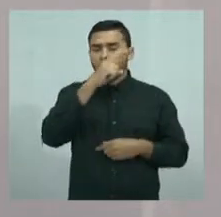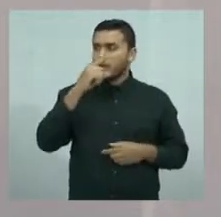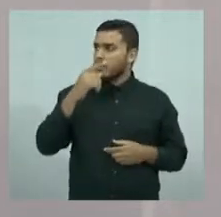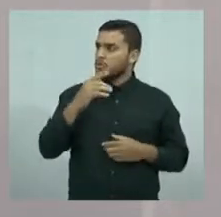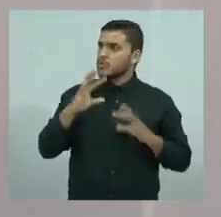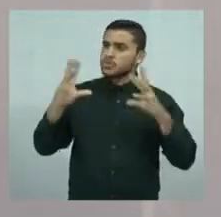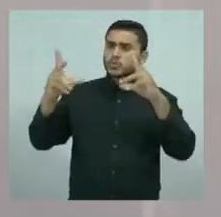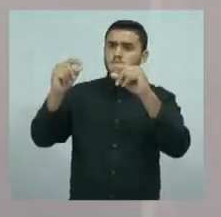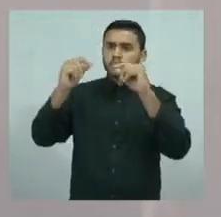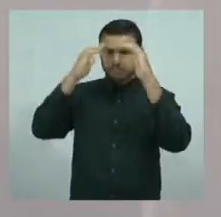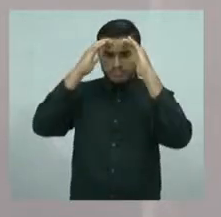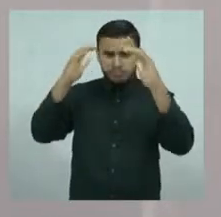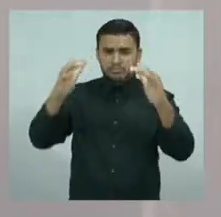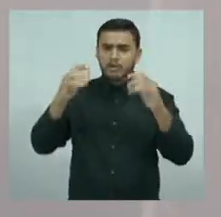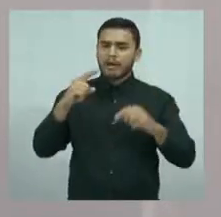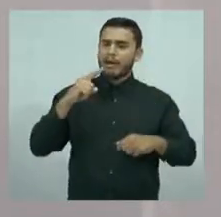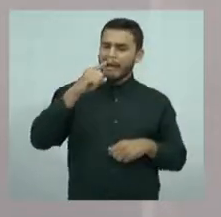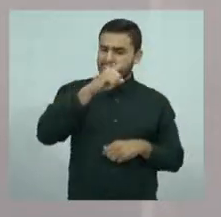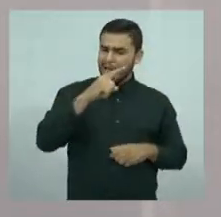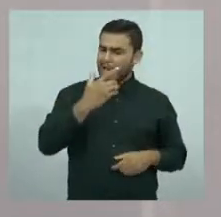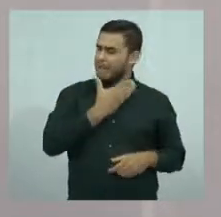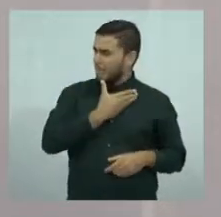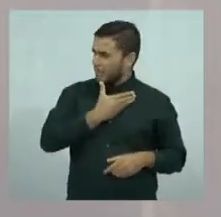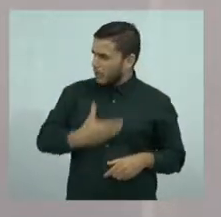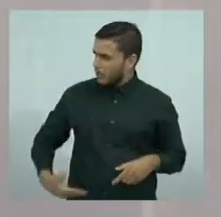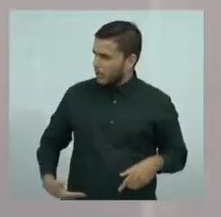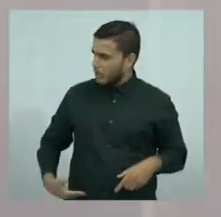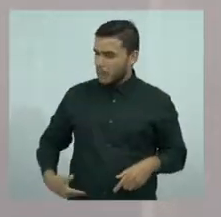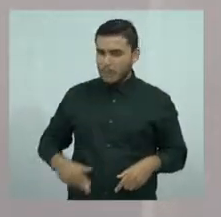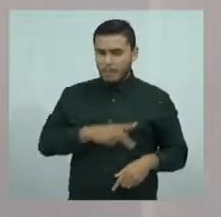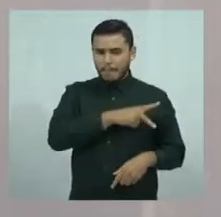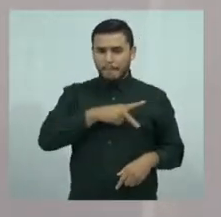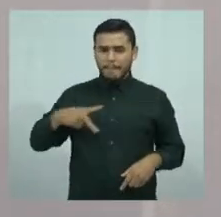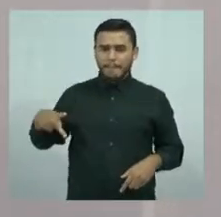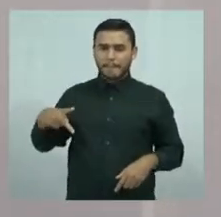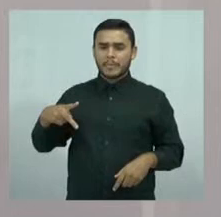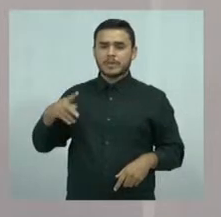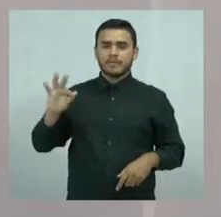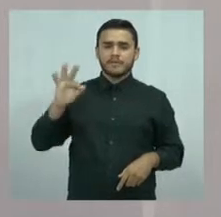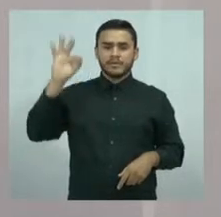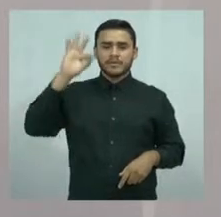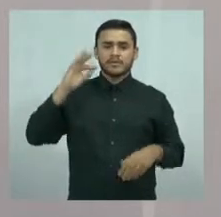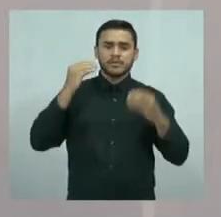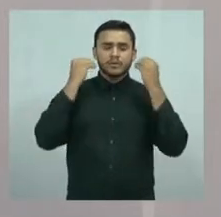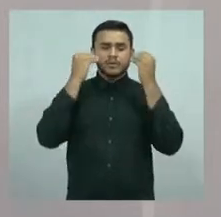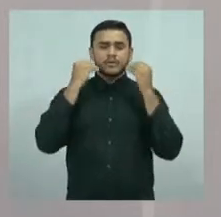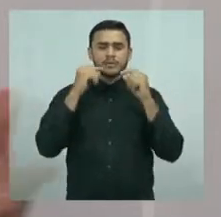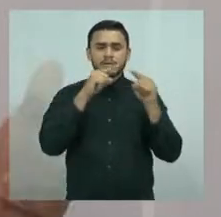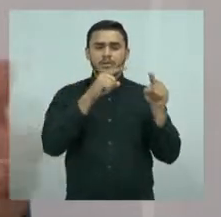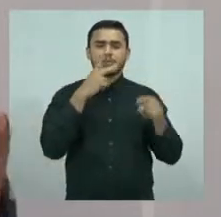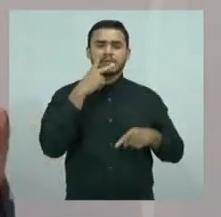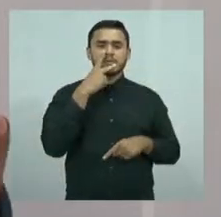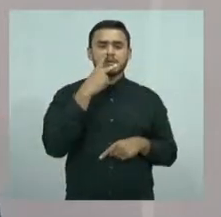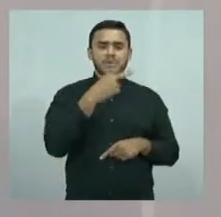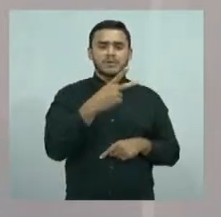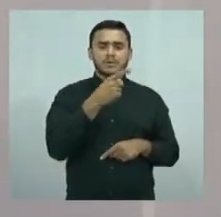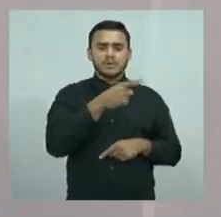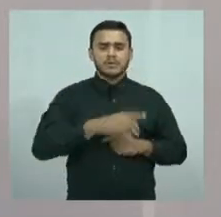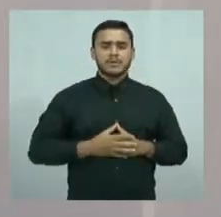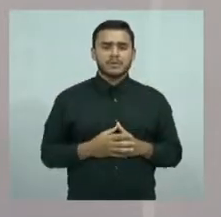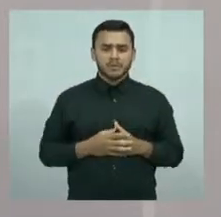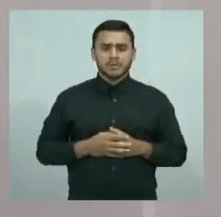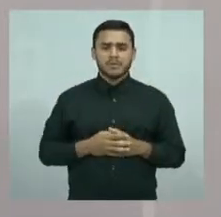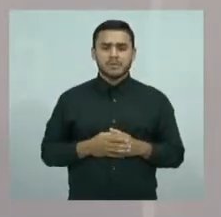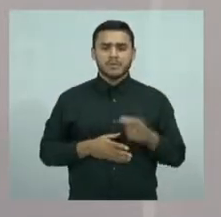ordeiras, ele vai se dar como é que eu vou nominar esta fala dele? Se dá como